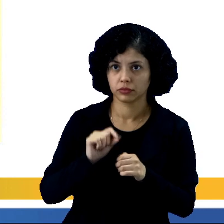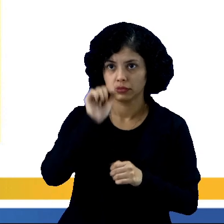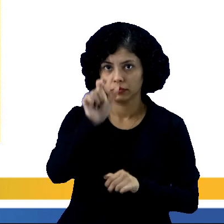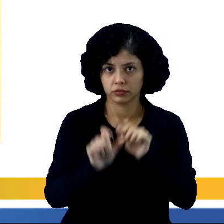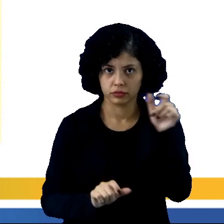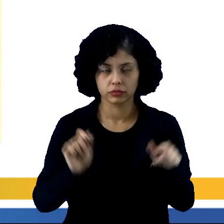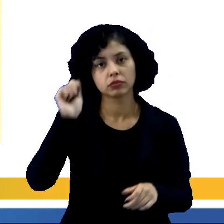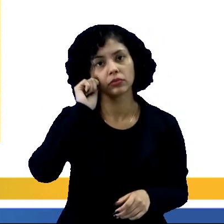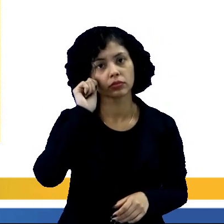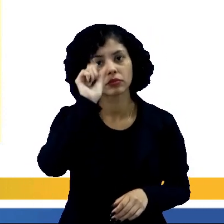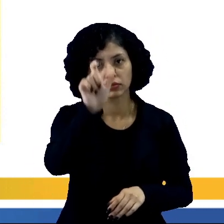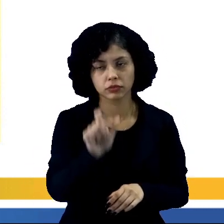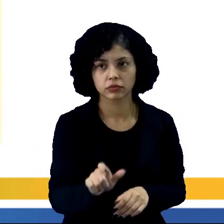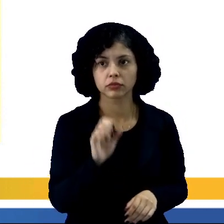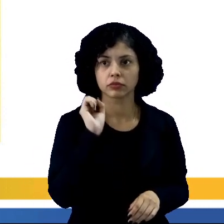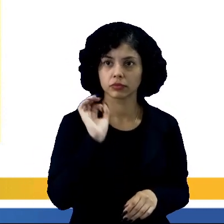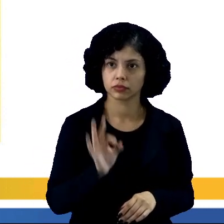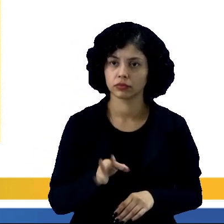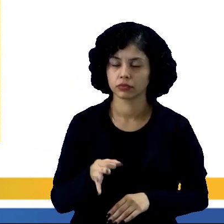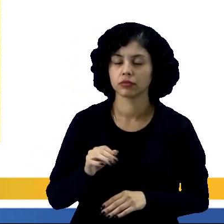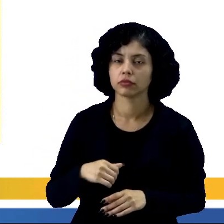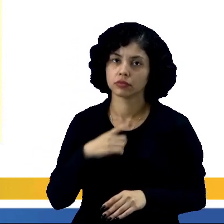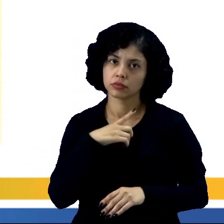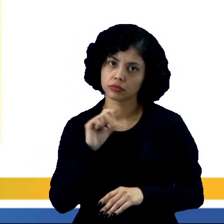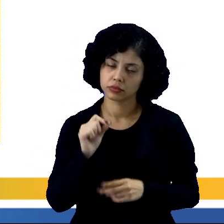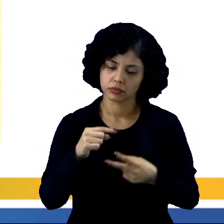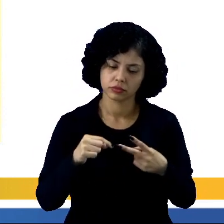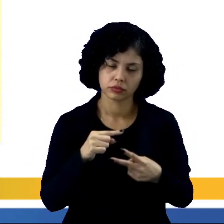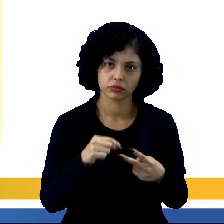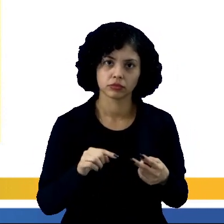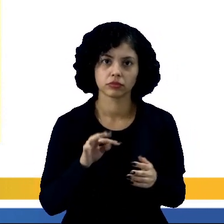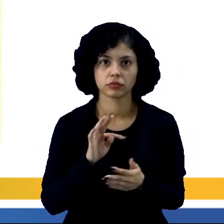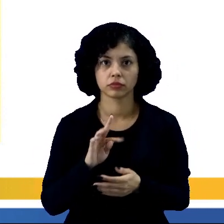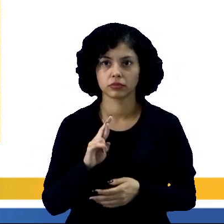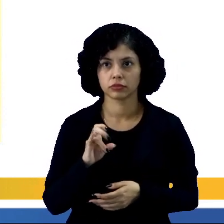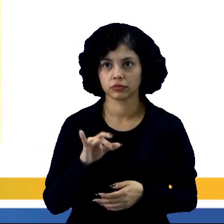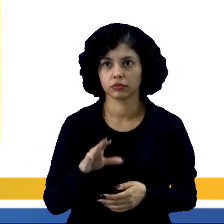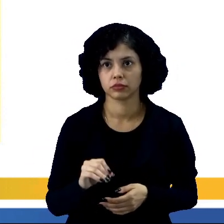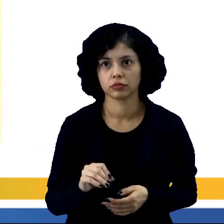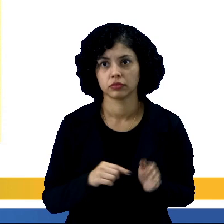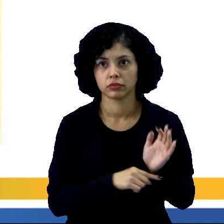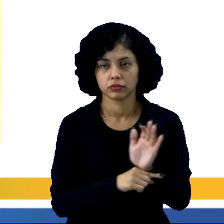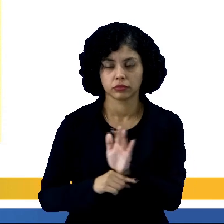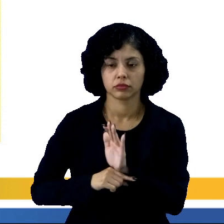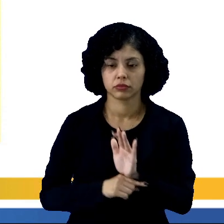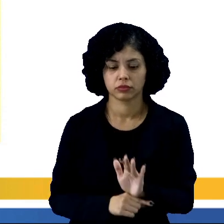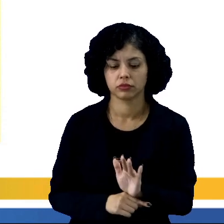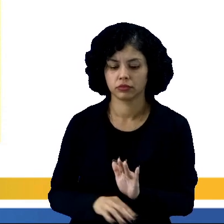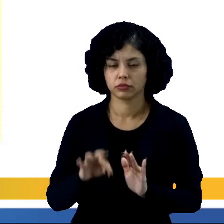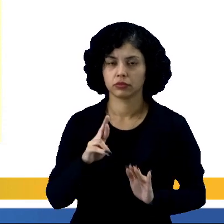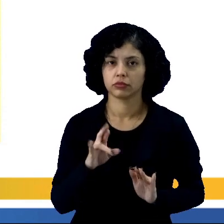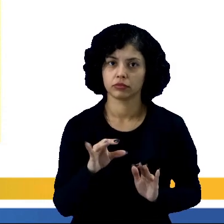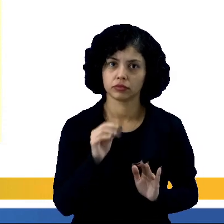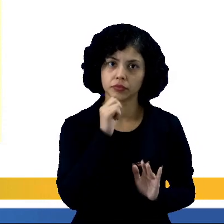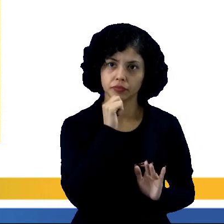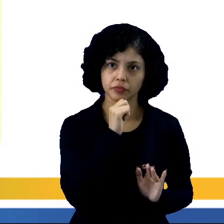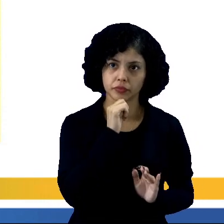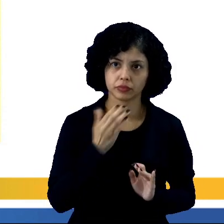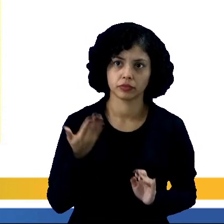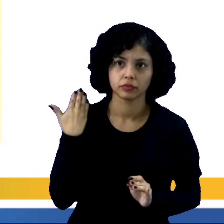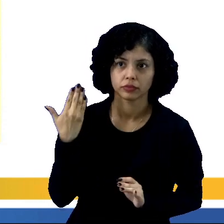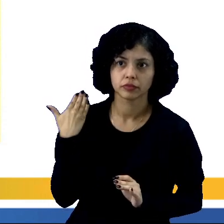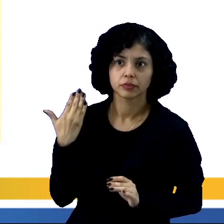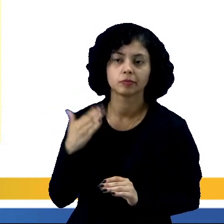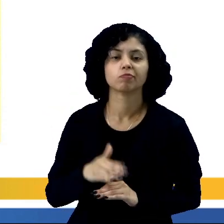Retratada e recriada pelos atores, certo? Então aí nós temos esses dois tempos, né? Tempo de representação e o tempo aí de